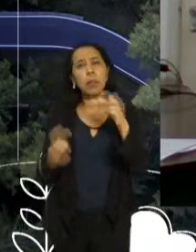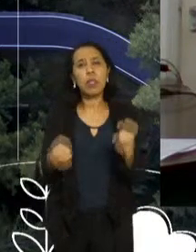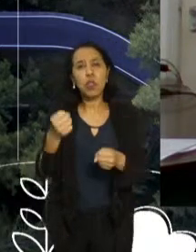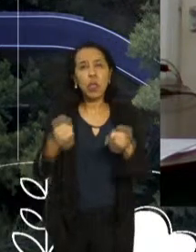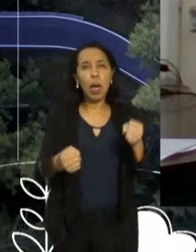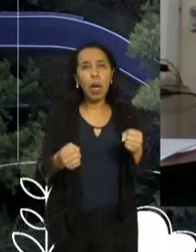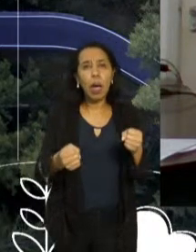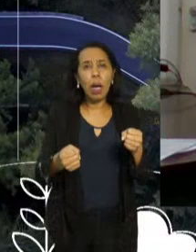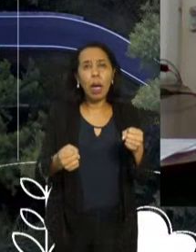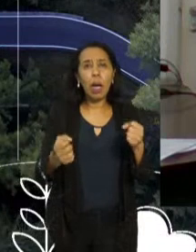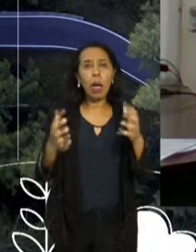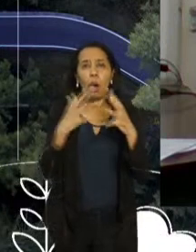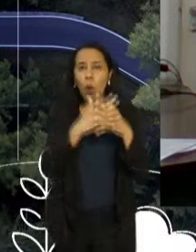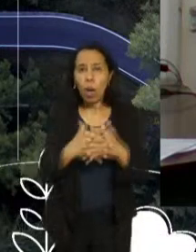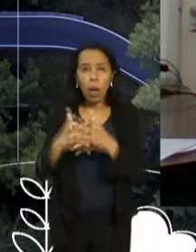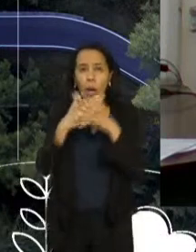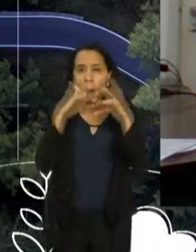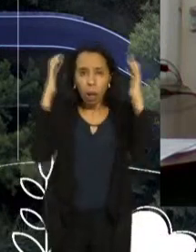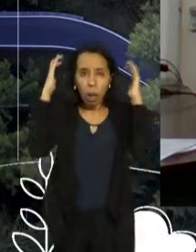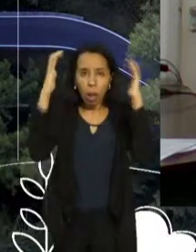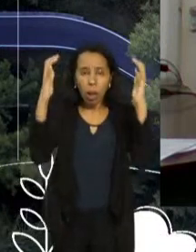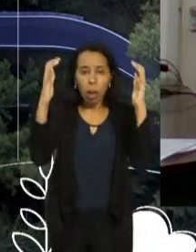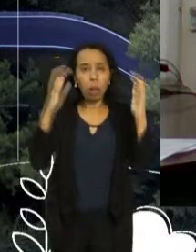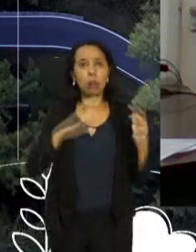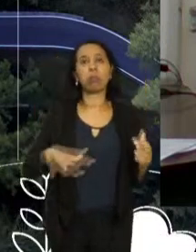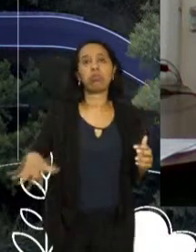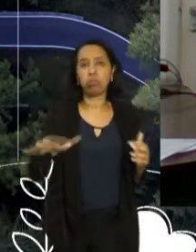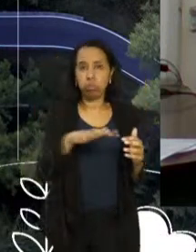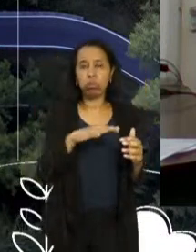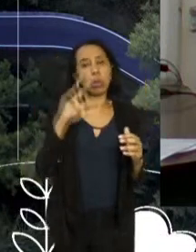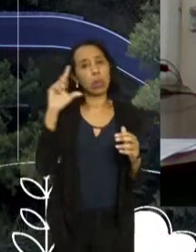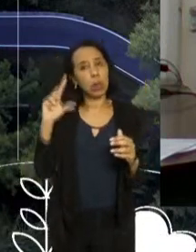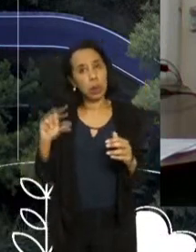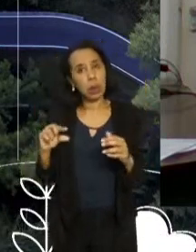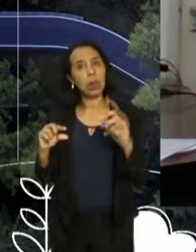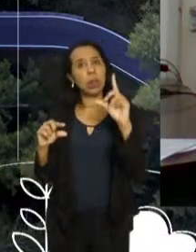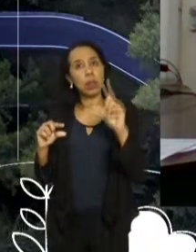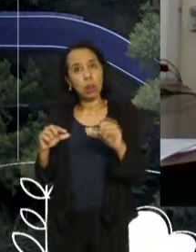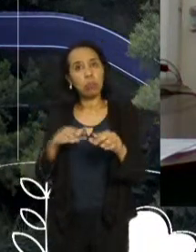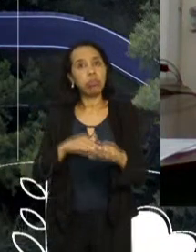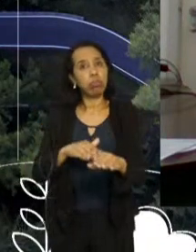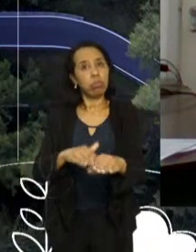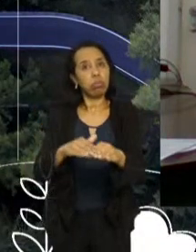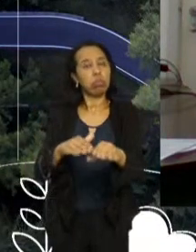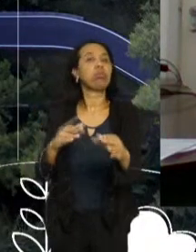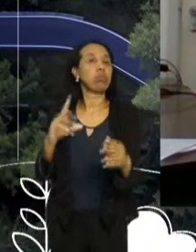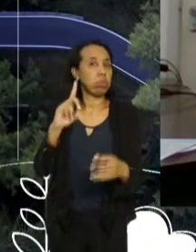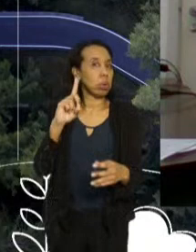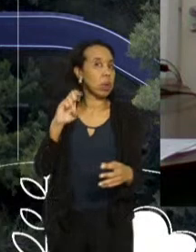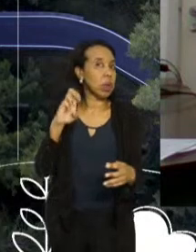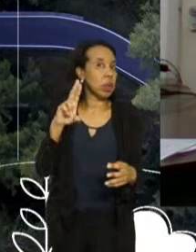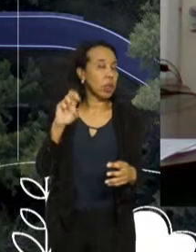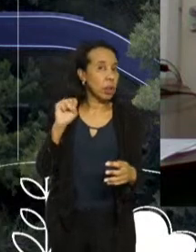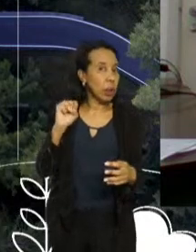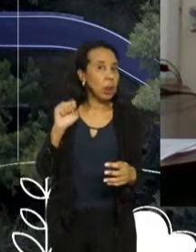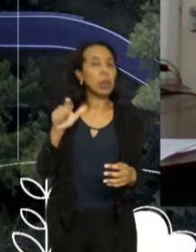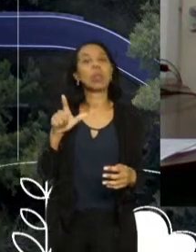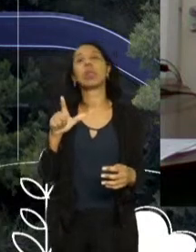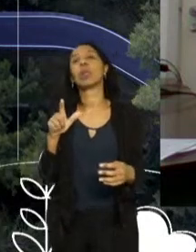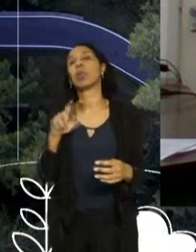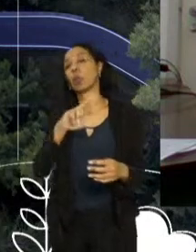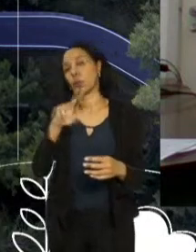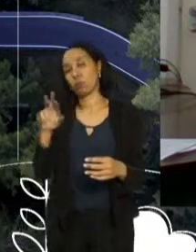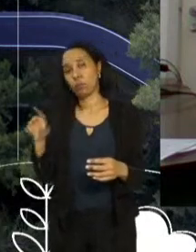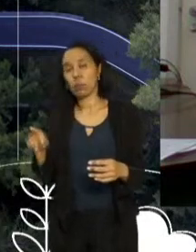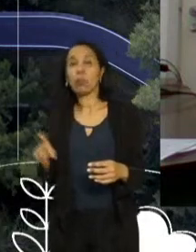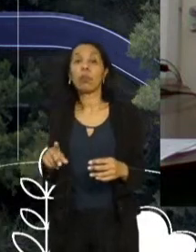frota leve, restringindo o diesel ao tráfego pesado em condições muito peculiares pela faixa de torque que o motor